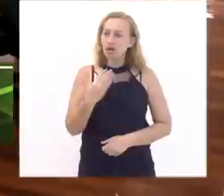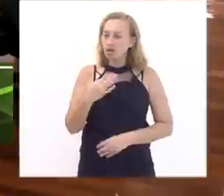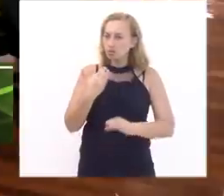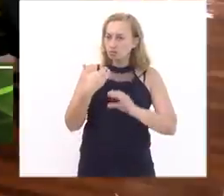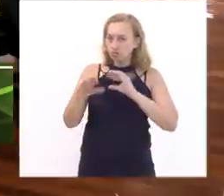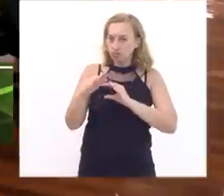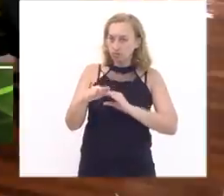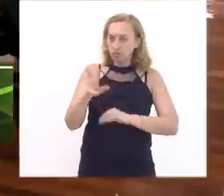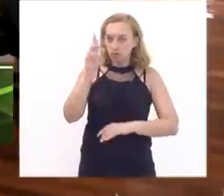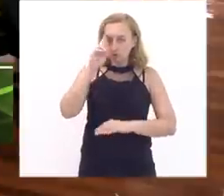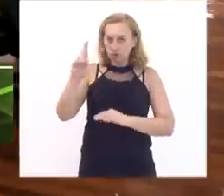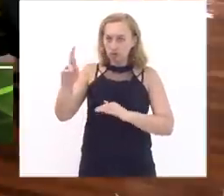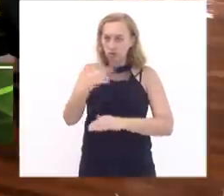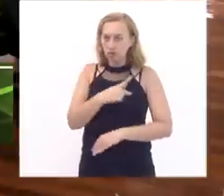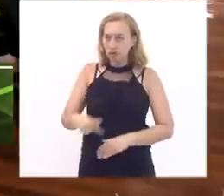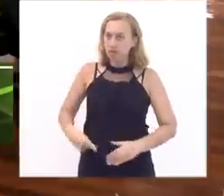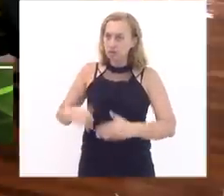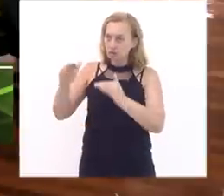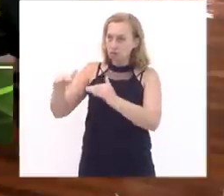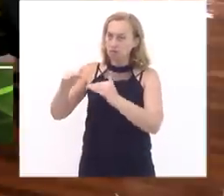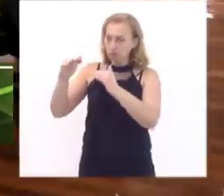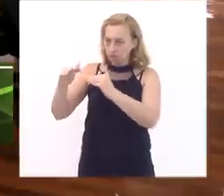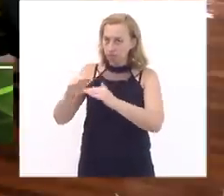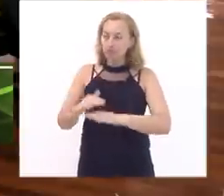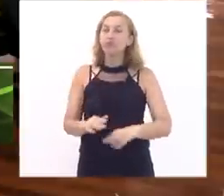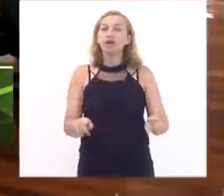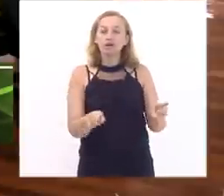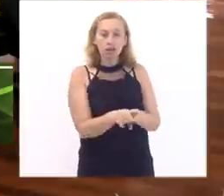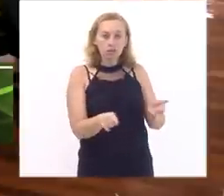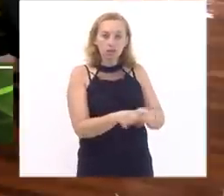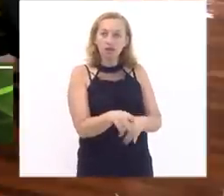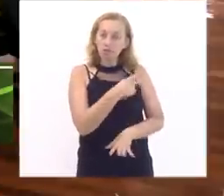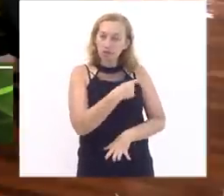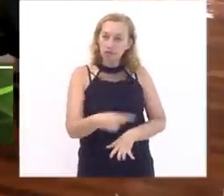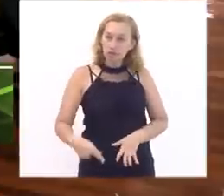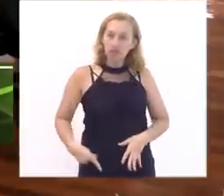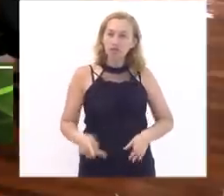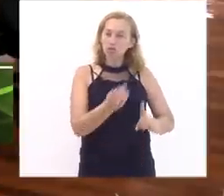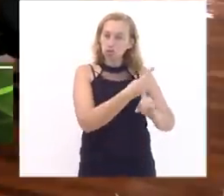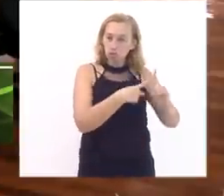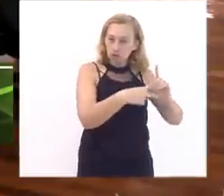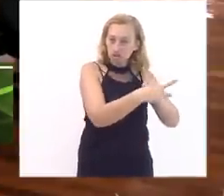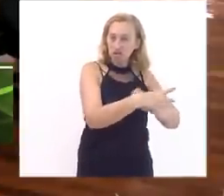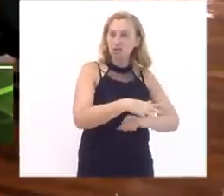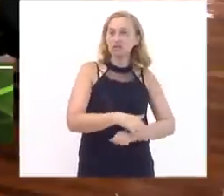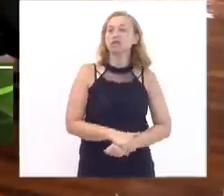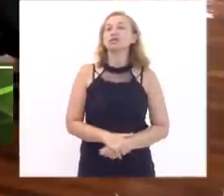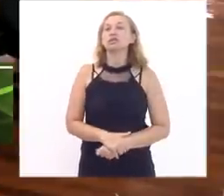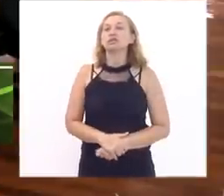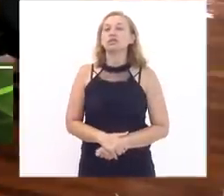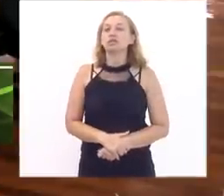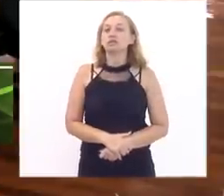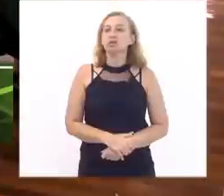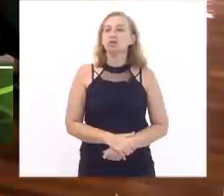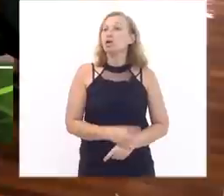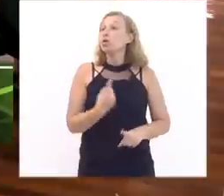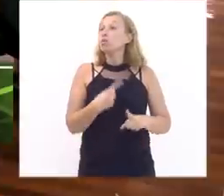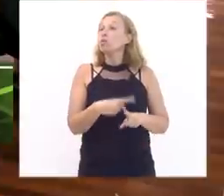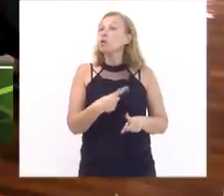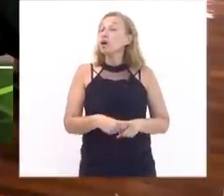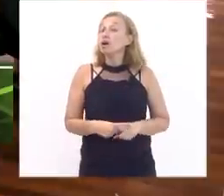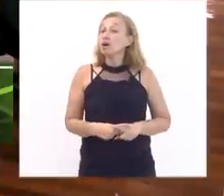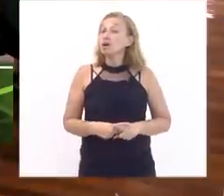Vossa Excelência, entreguei também agora o presidente do Rio Previdência, porque há